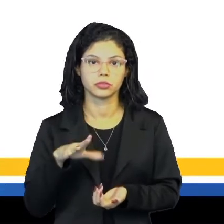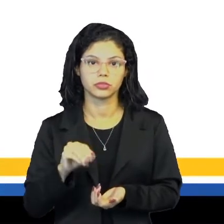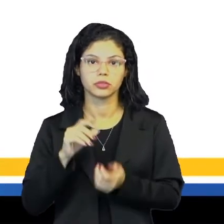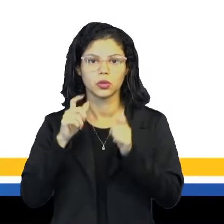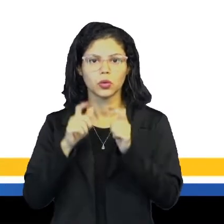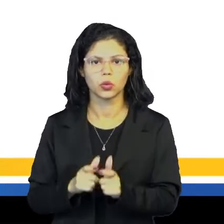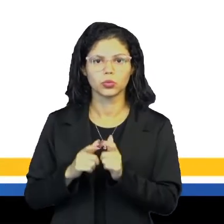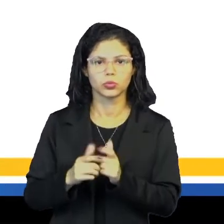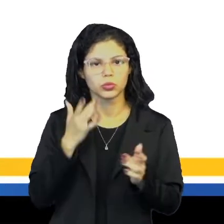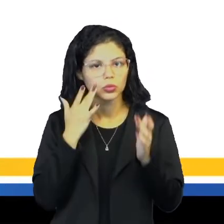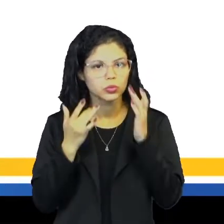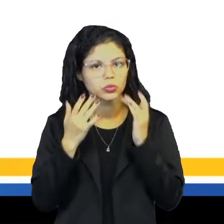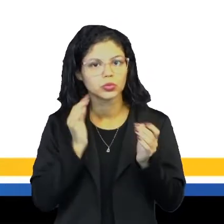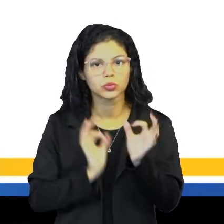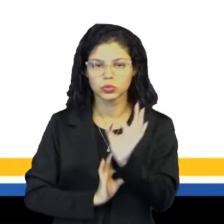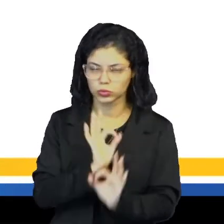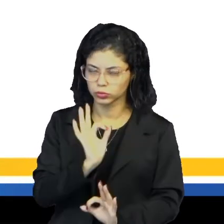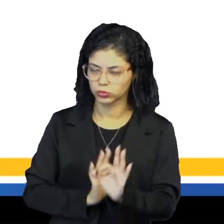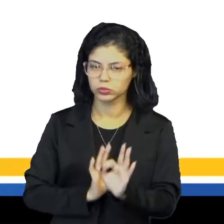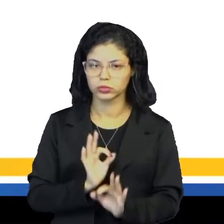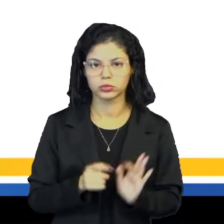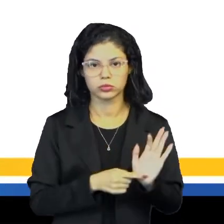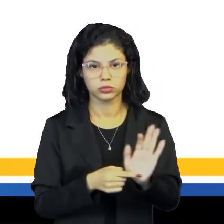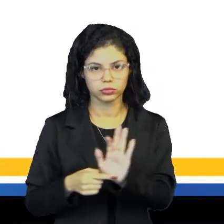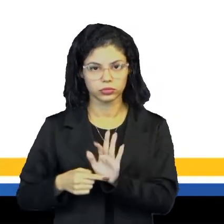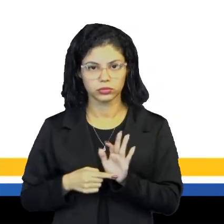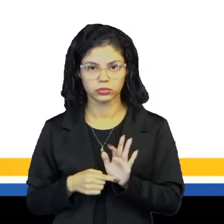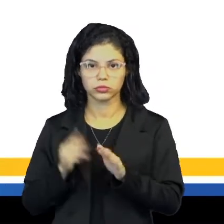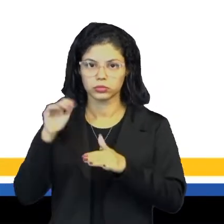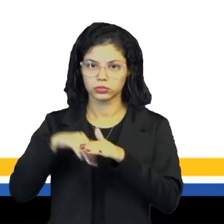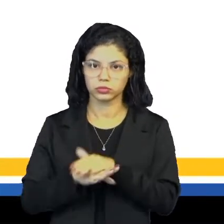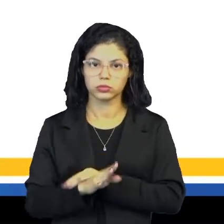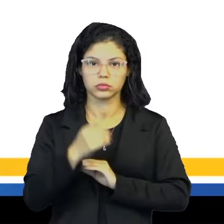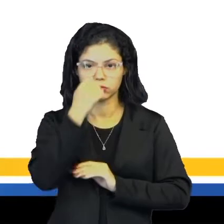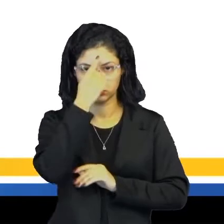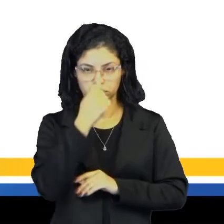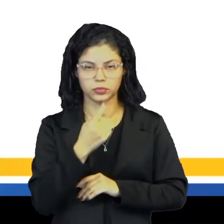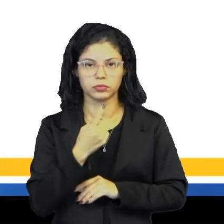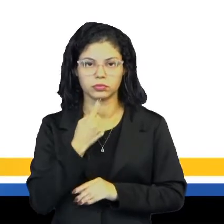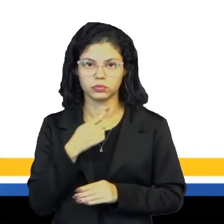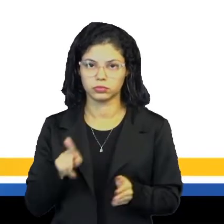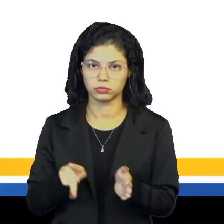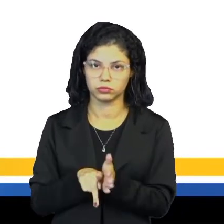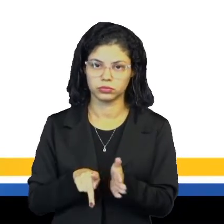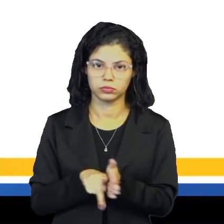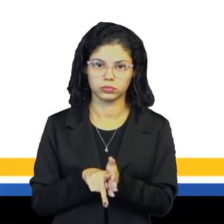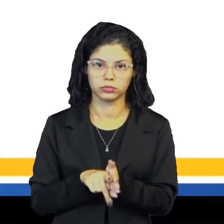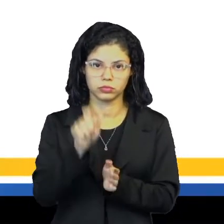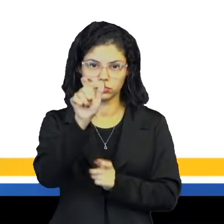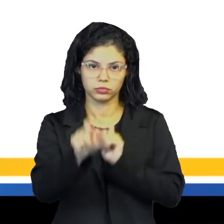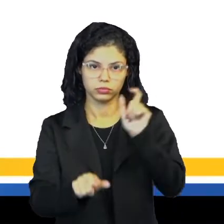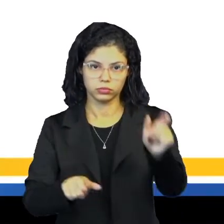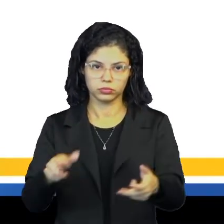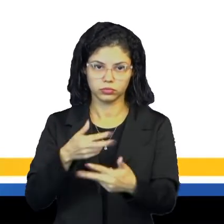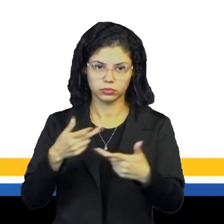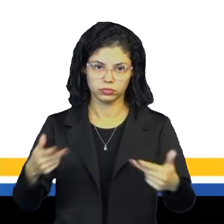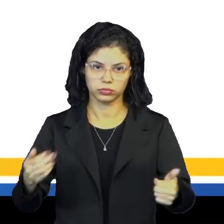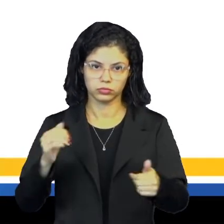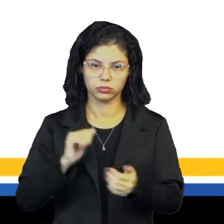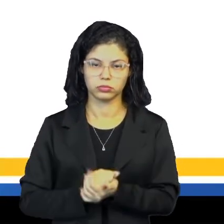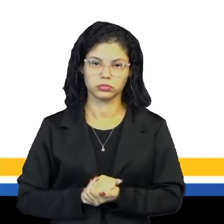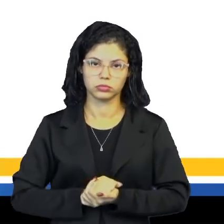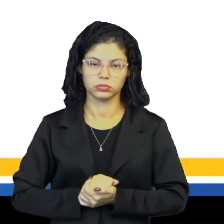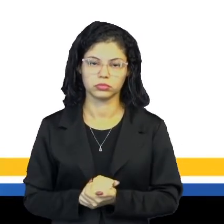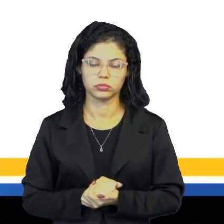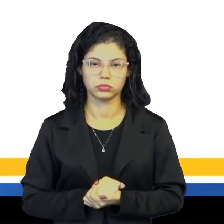local onde os atores se preparavam para a apresentação e também guardavam os figurinos e os